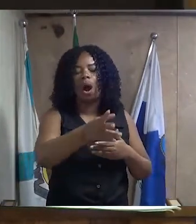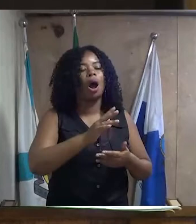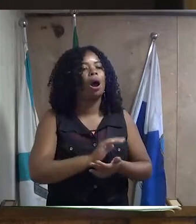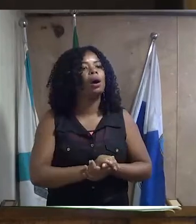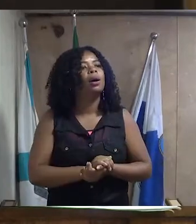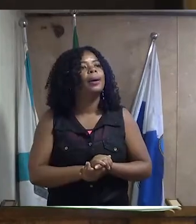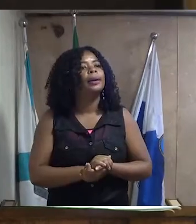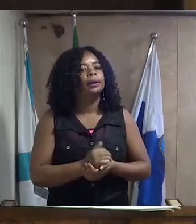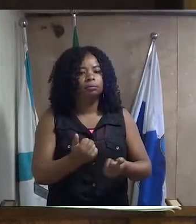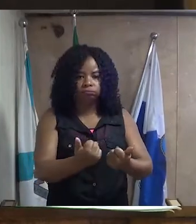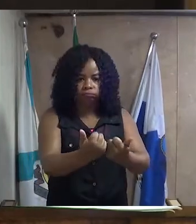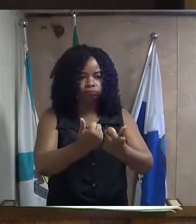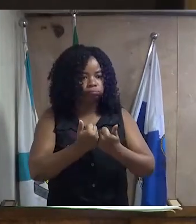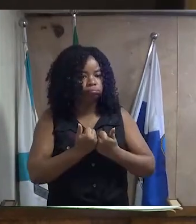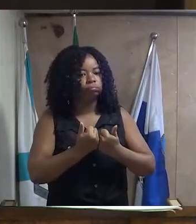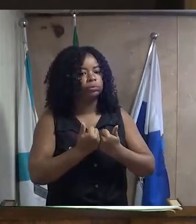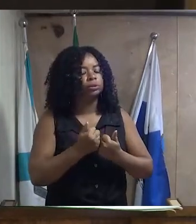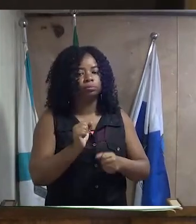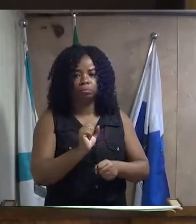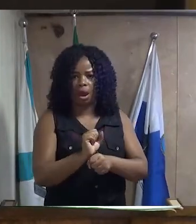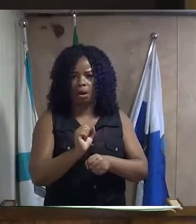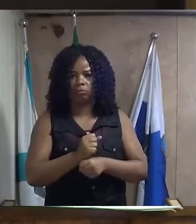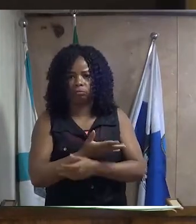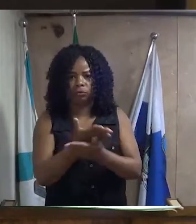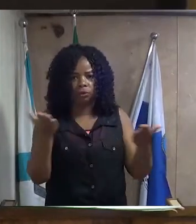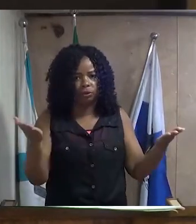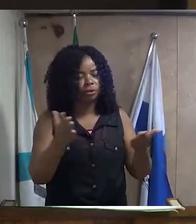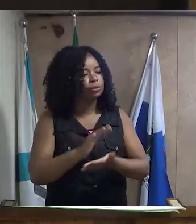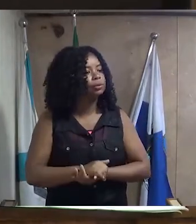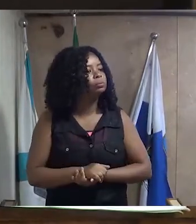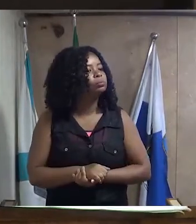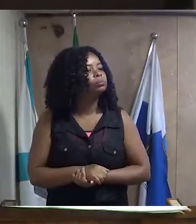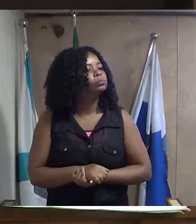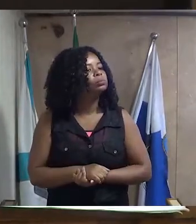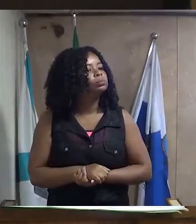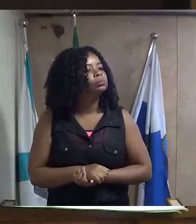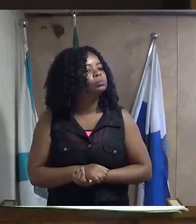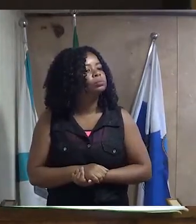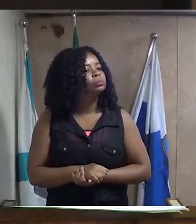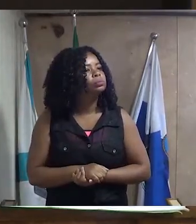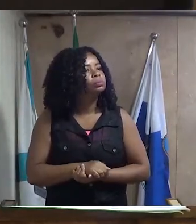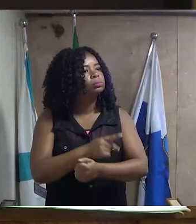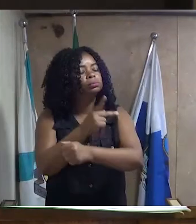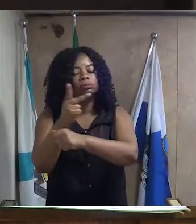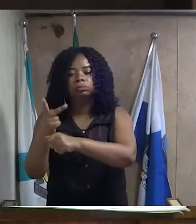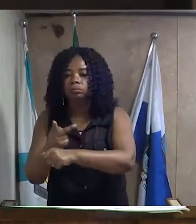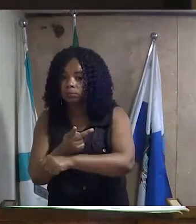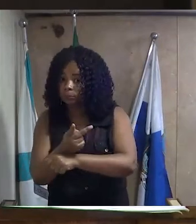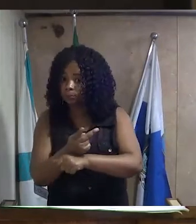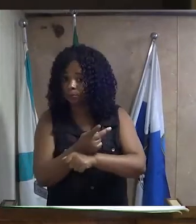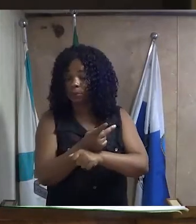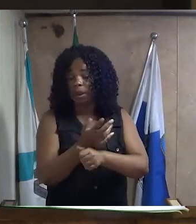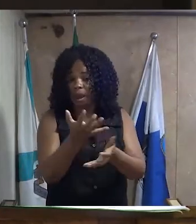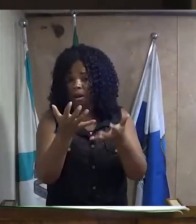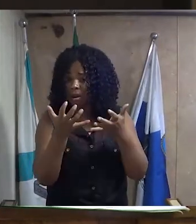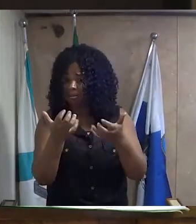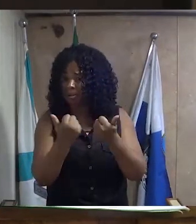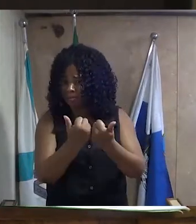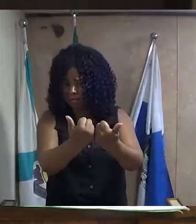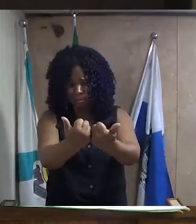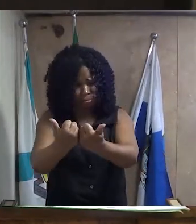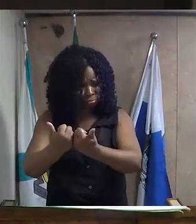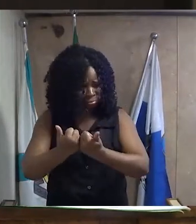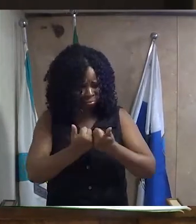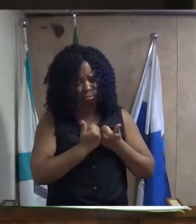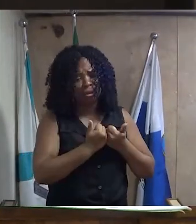eu conto com Vossas Excelências em busca do apoio. E